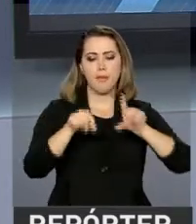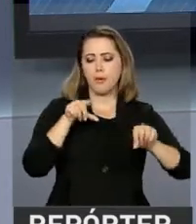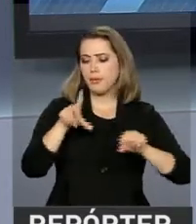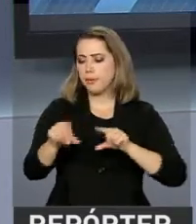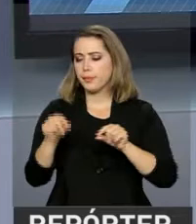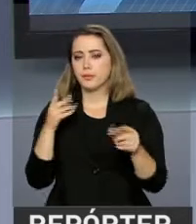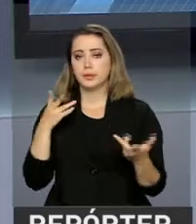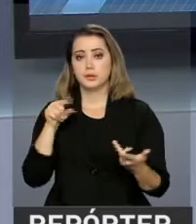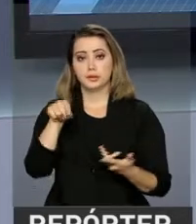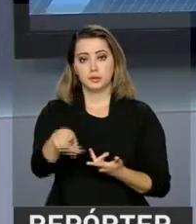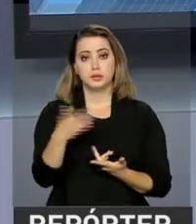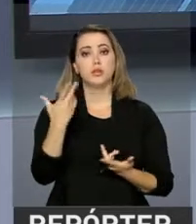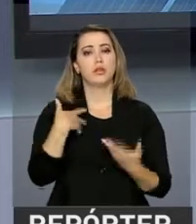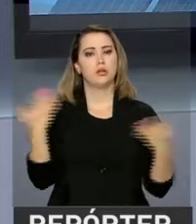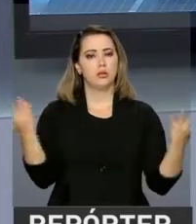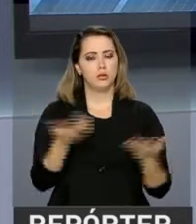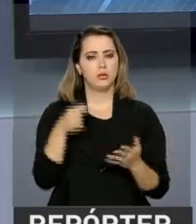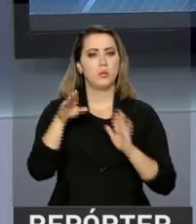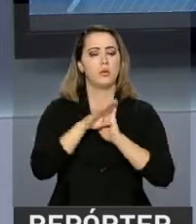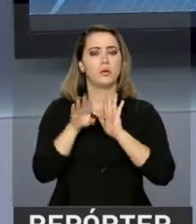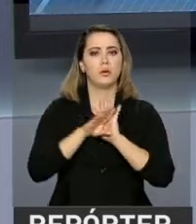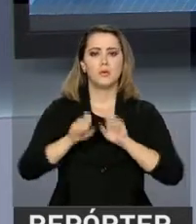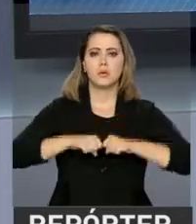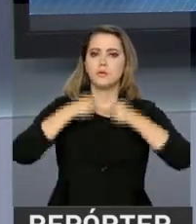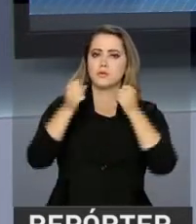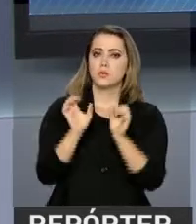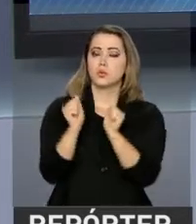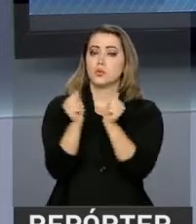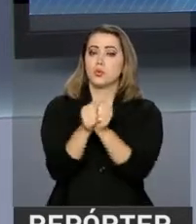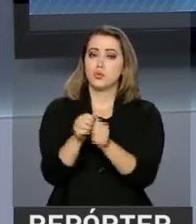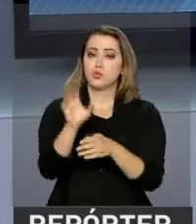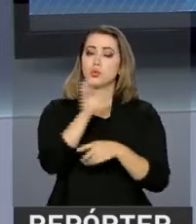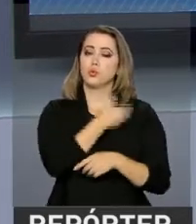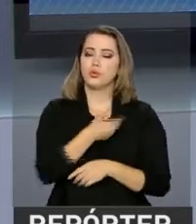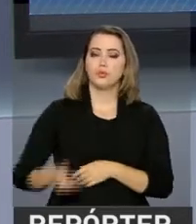é parte de um esforço do governo federal, com apoio de estados e